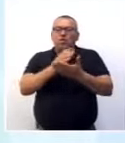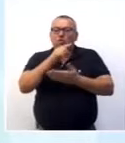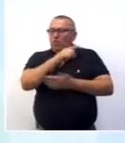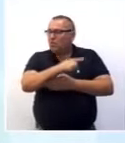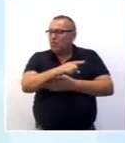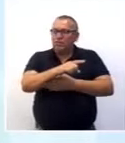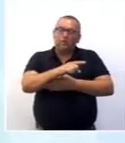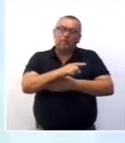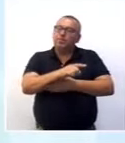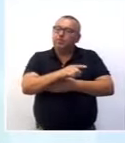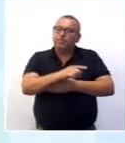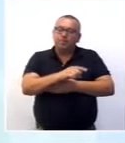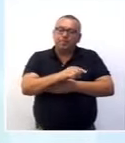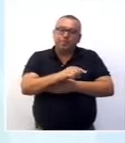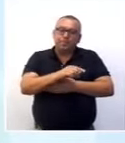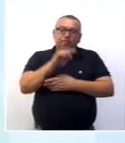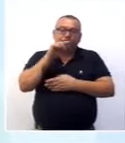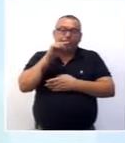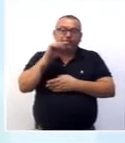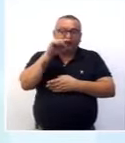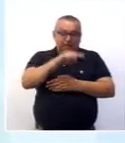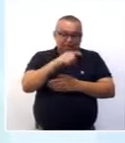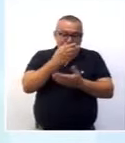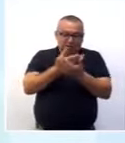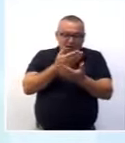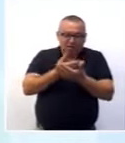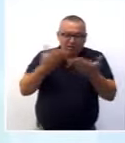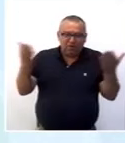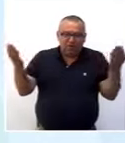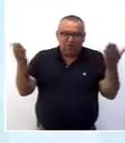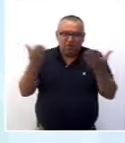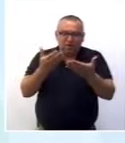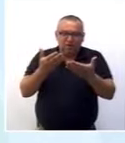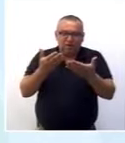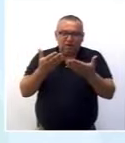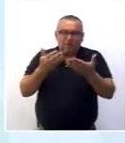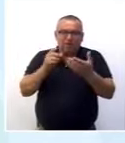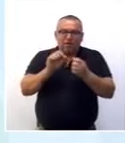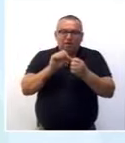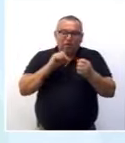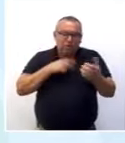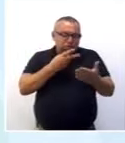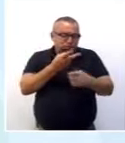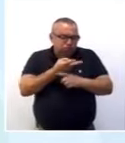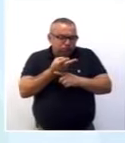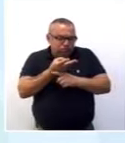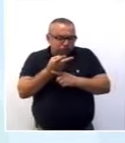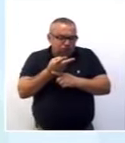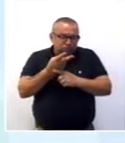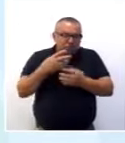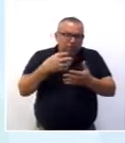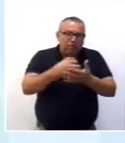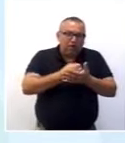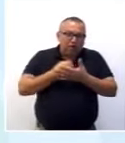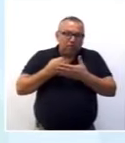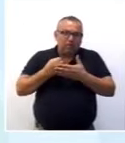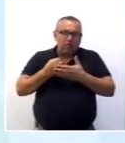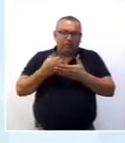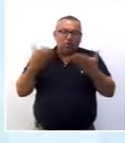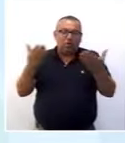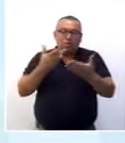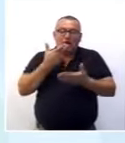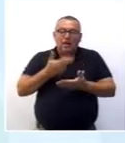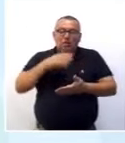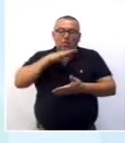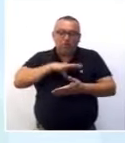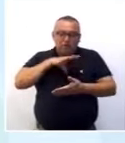disse para vocês, né, essa aula de hoje foi tirada a aula que nós demos o nome de A Língua Portuguesa